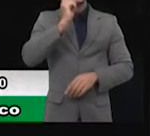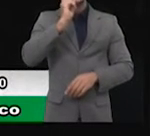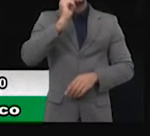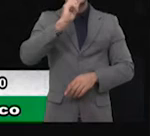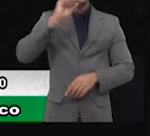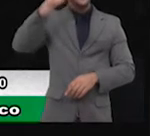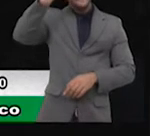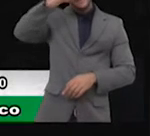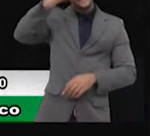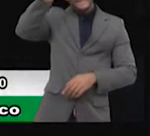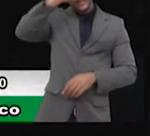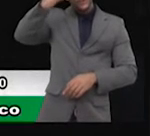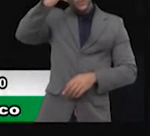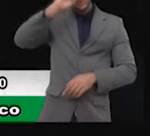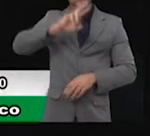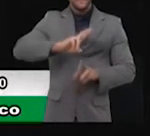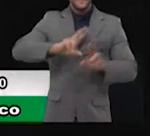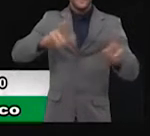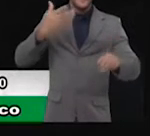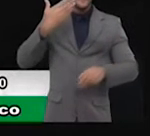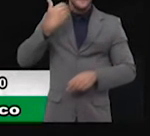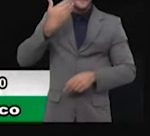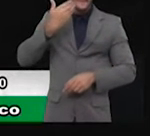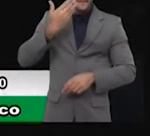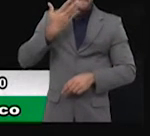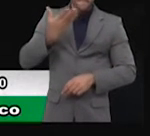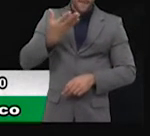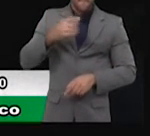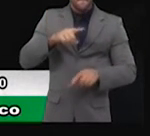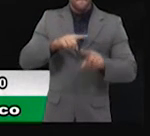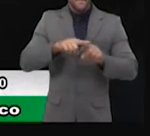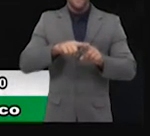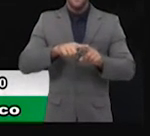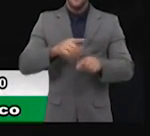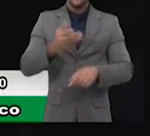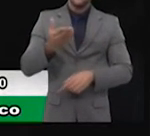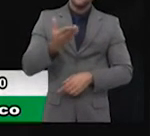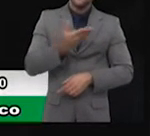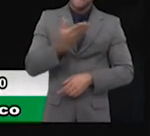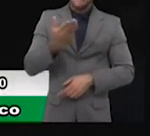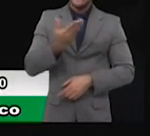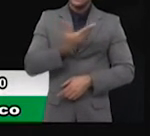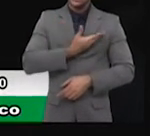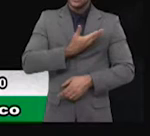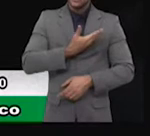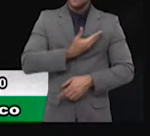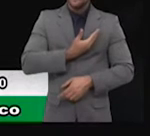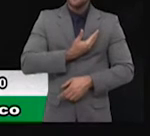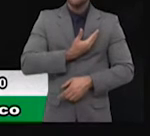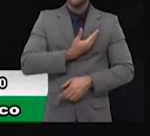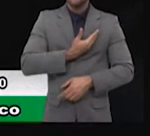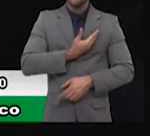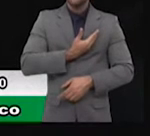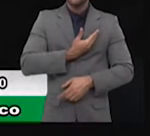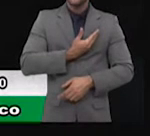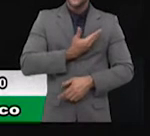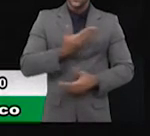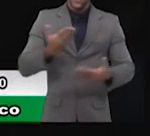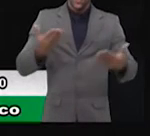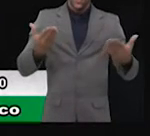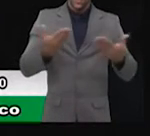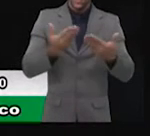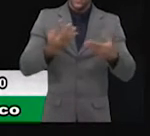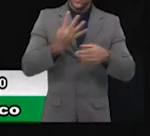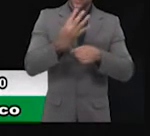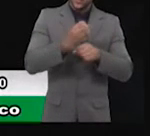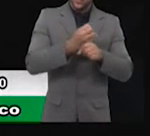aprendizado nessa casa. E com esses nobres amigos que estão deixando o